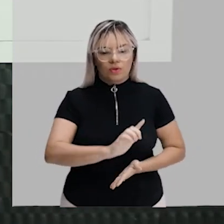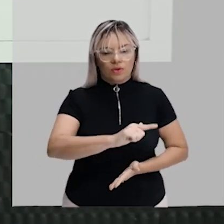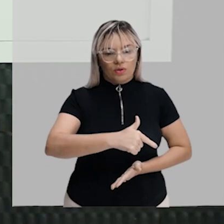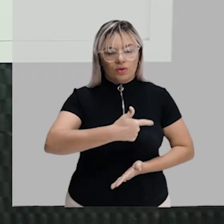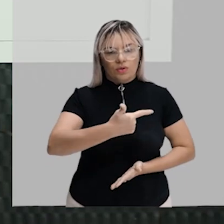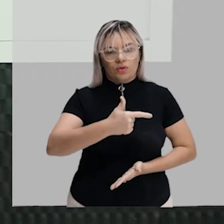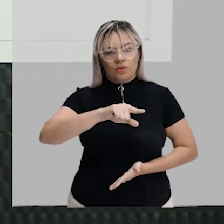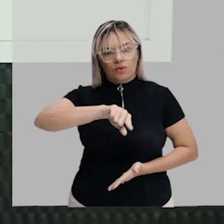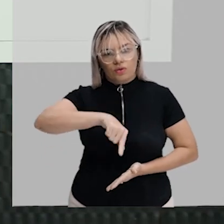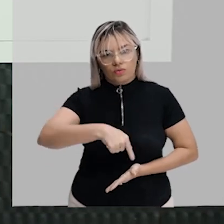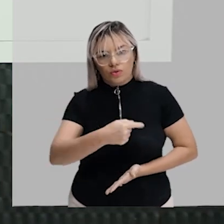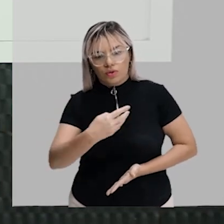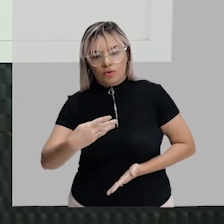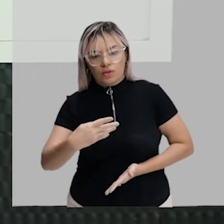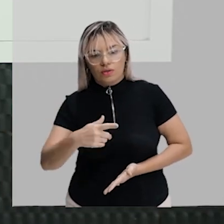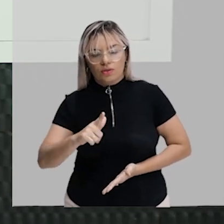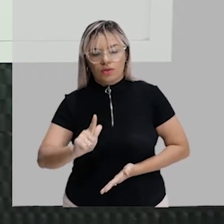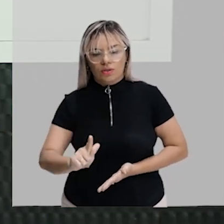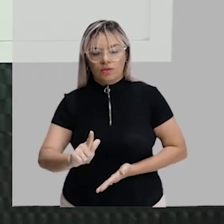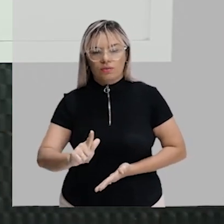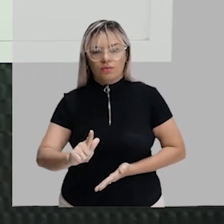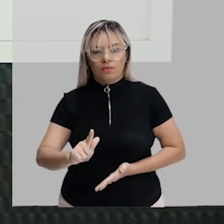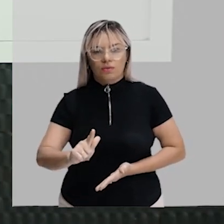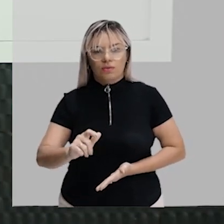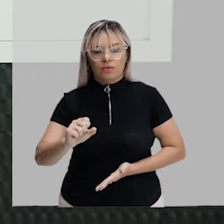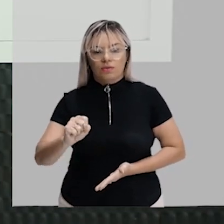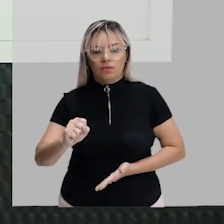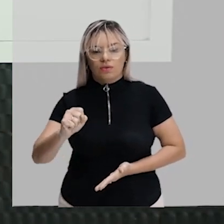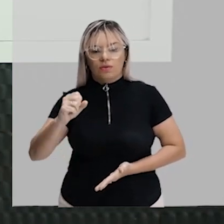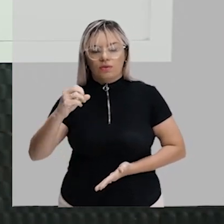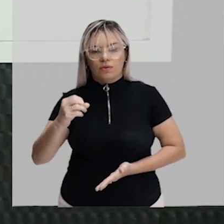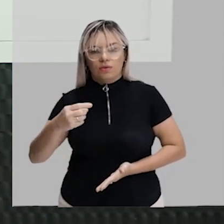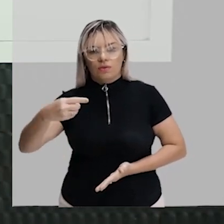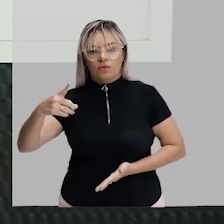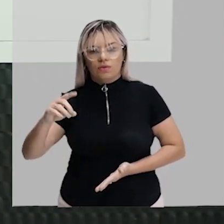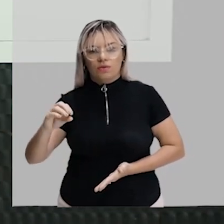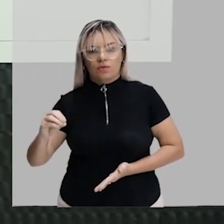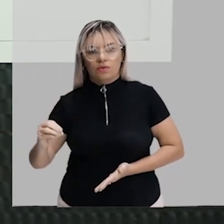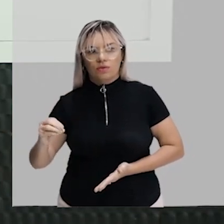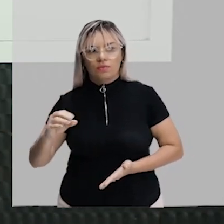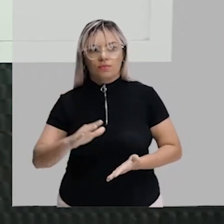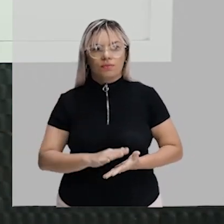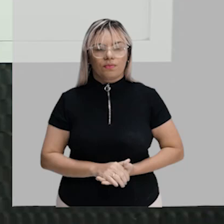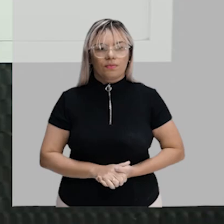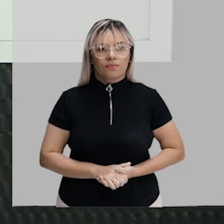2,4 gramas de sódio, tá? Ou 2,4 gramas